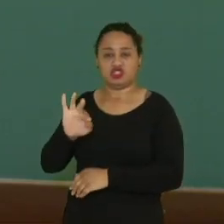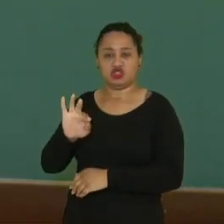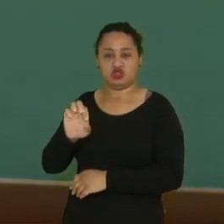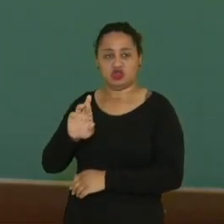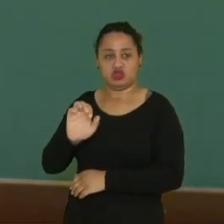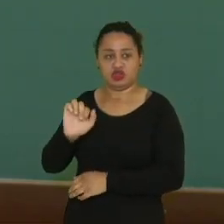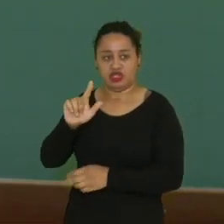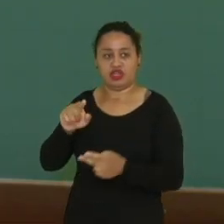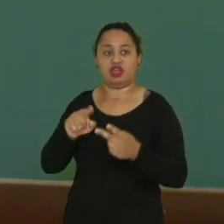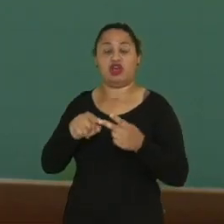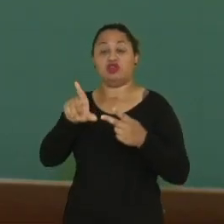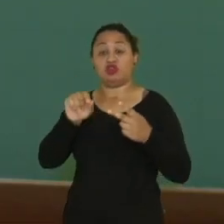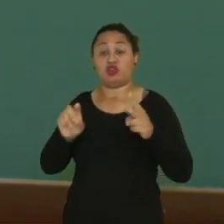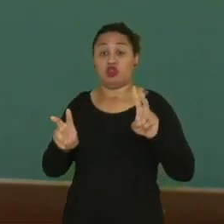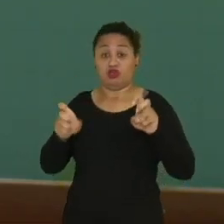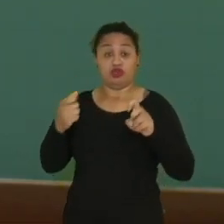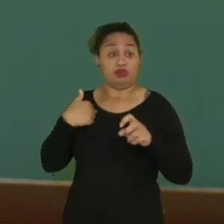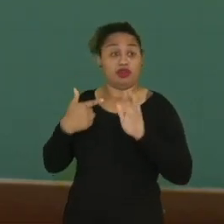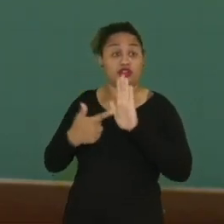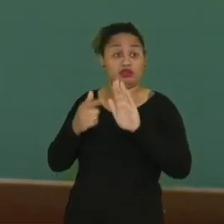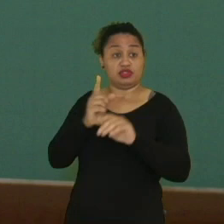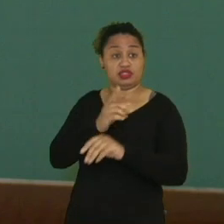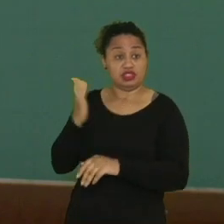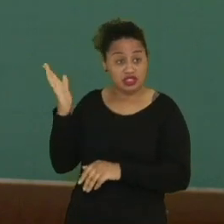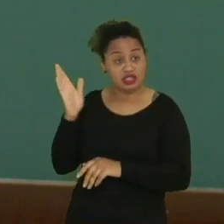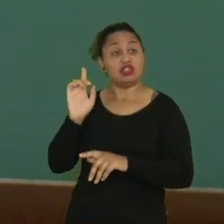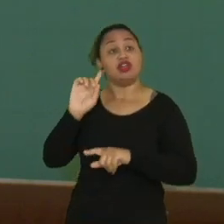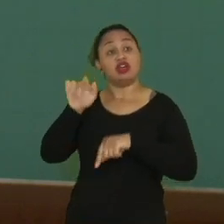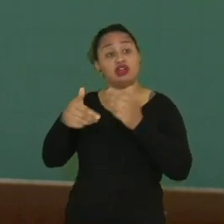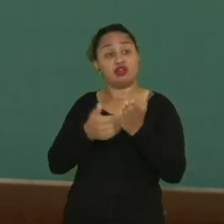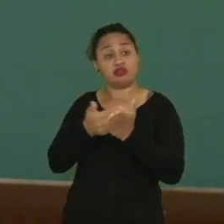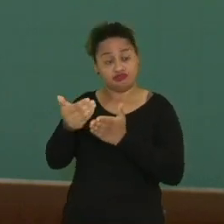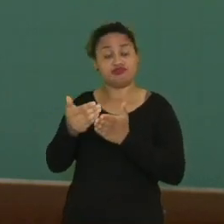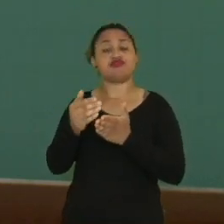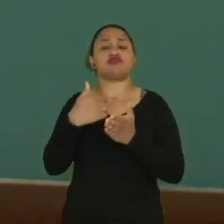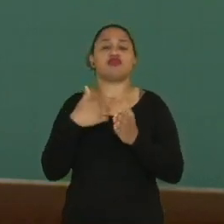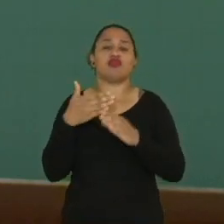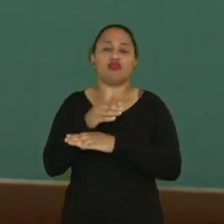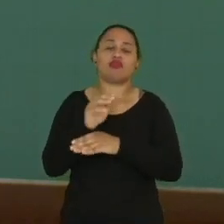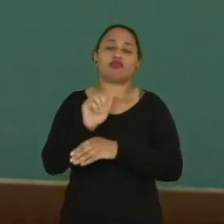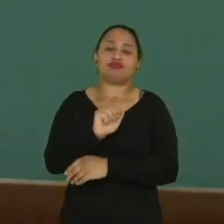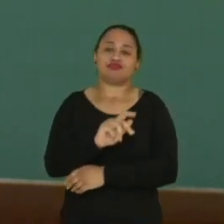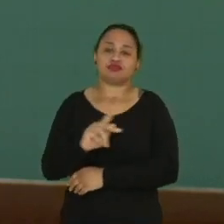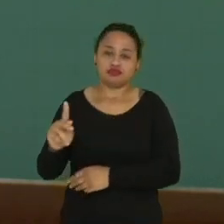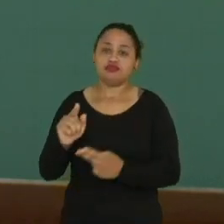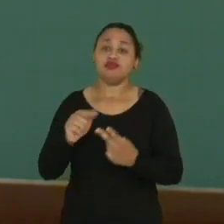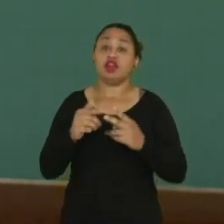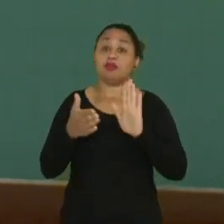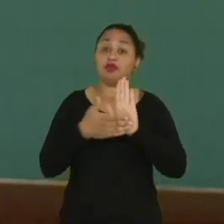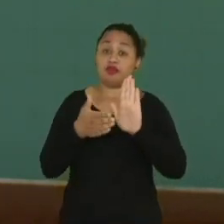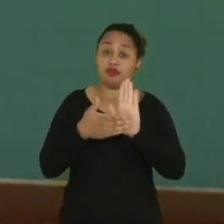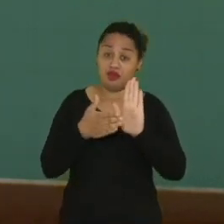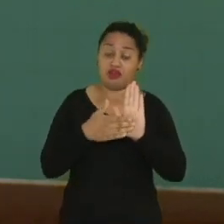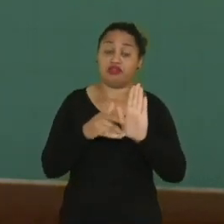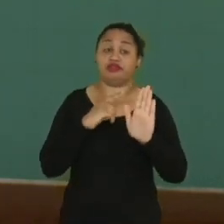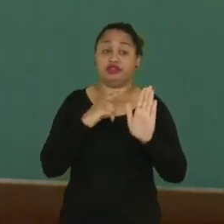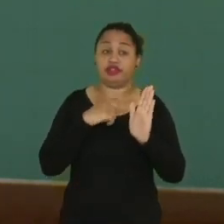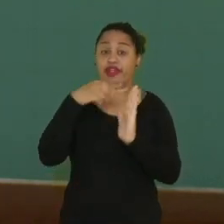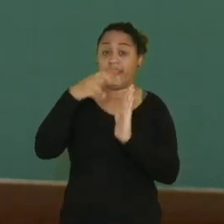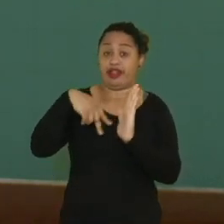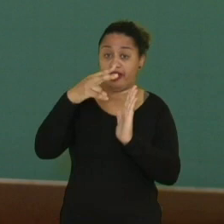De que maneira? Acesse o aplicativo, siga as instruções da proposta, leia bem os